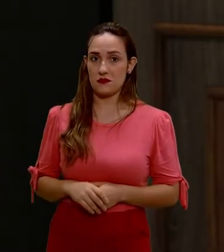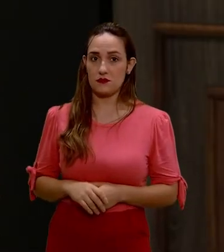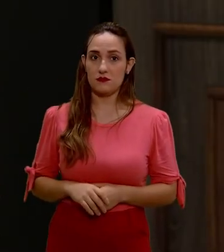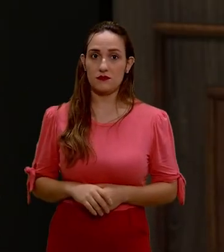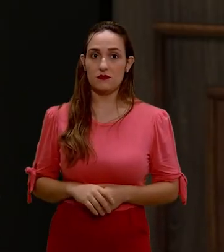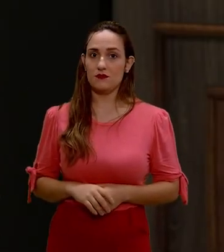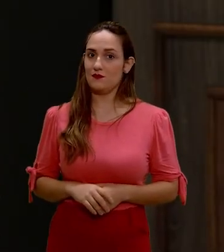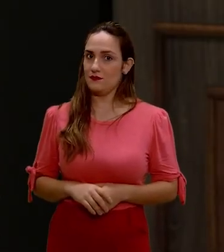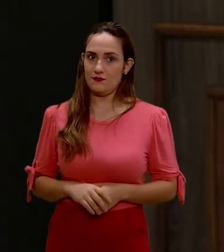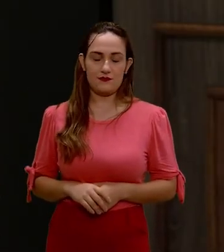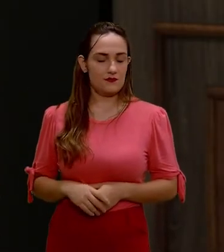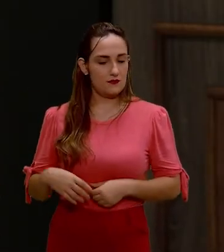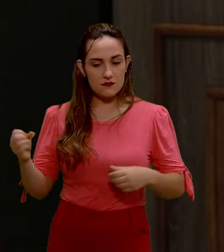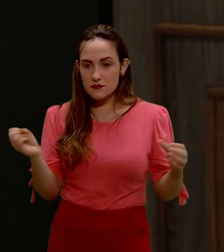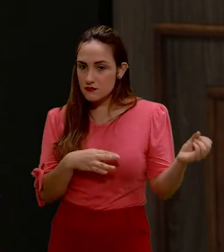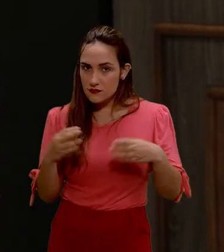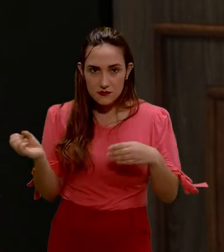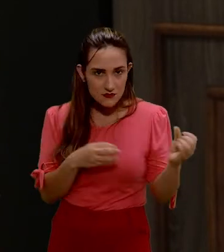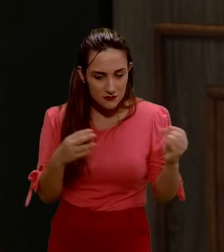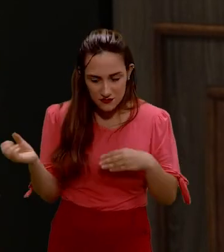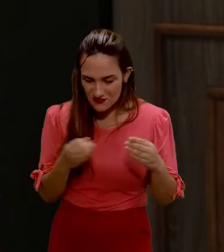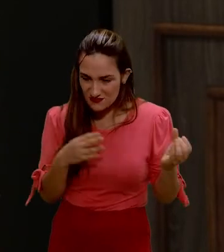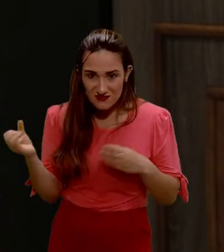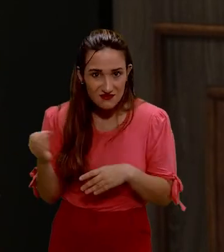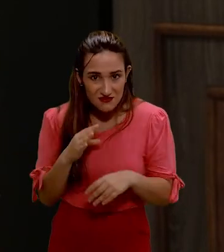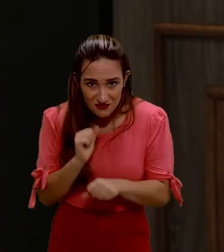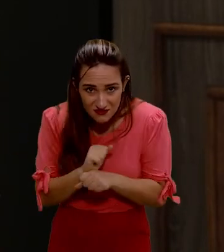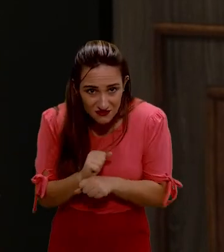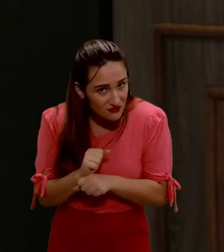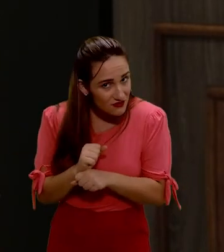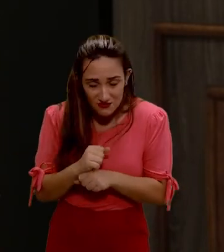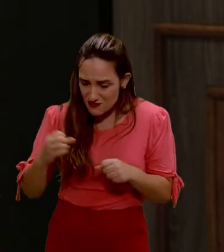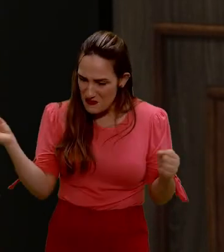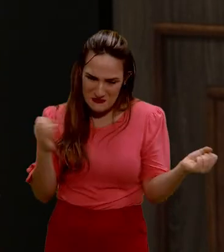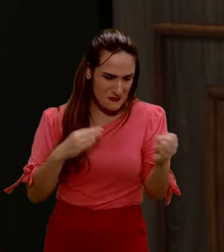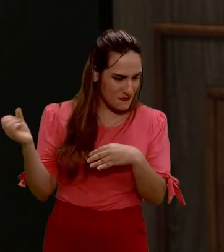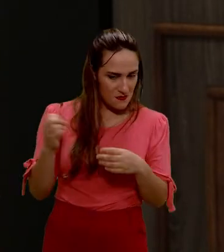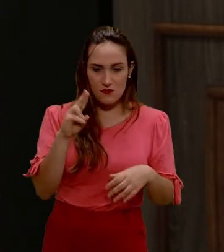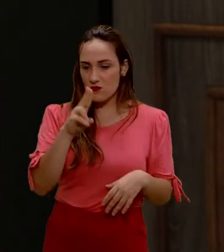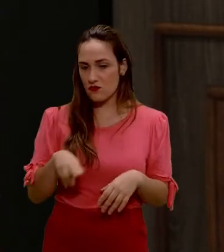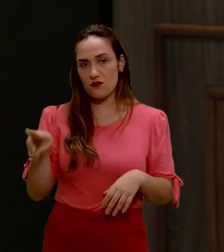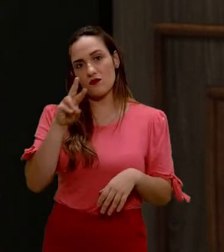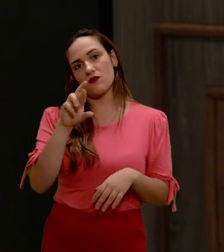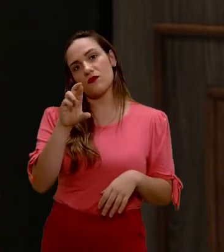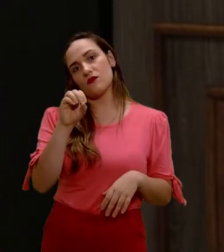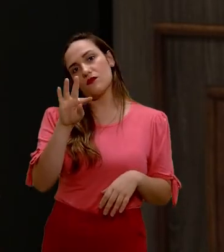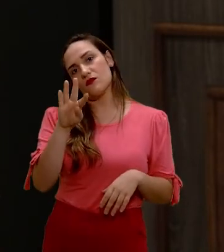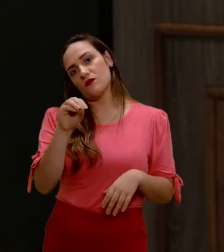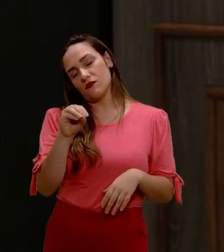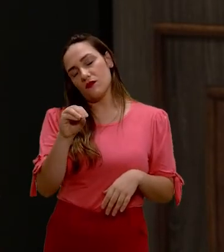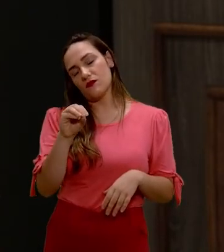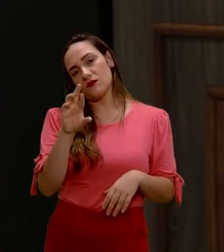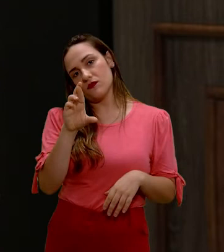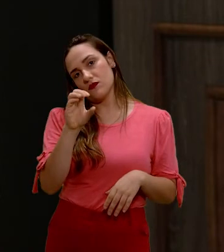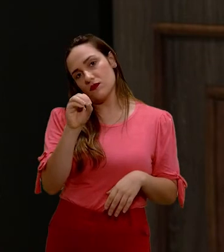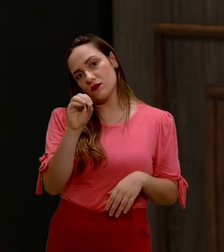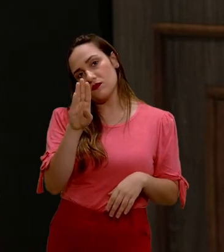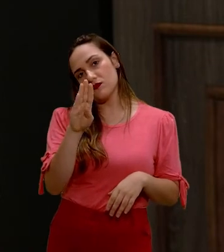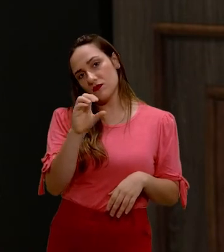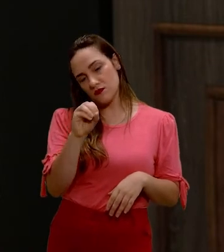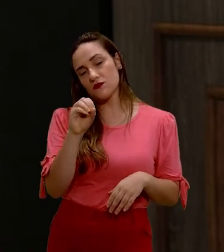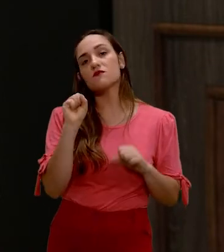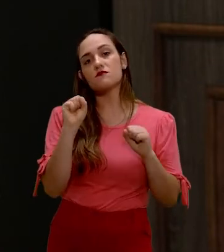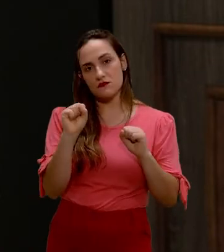Não. A inovação não para, né? O uso de inteligência artificial, o uso de